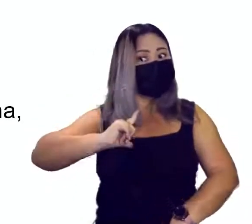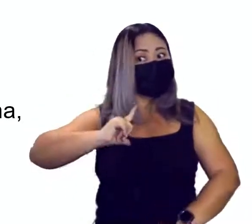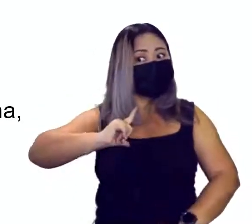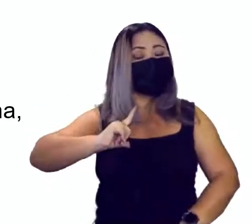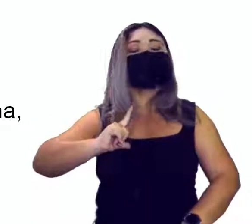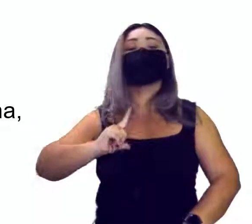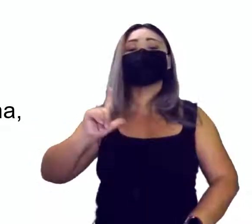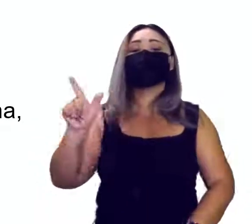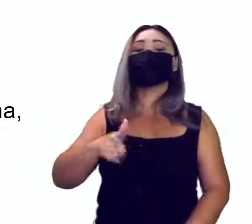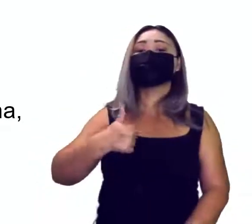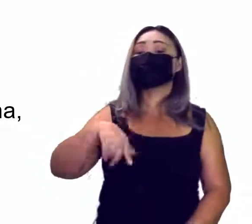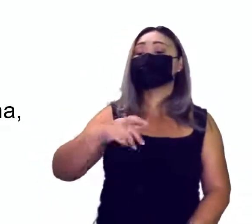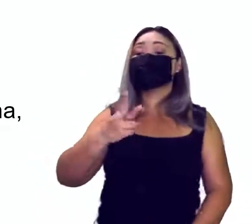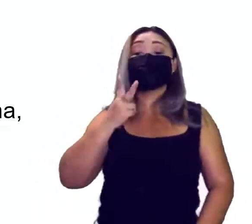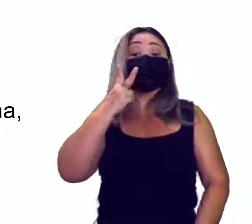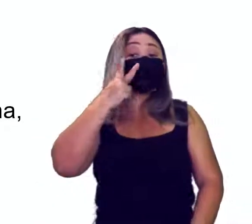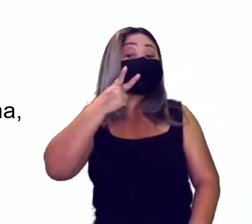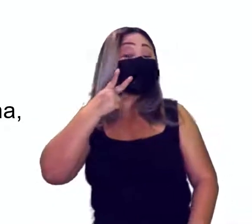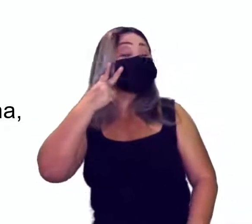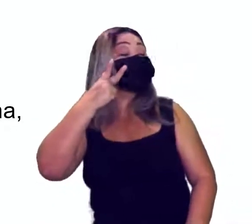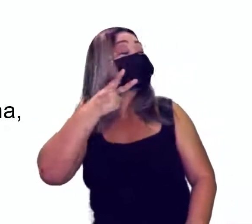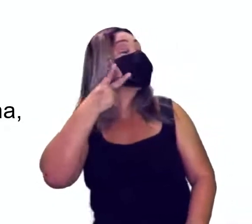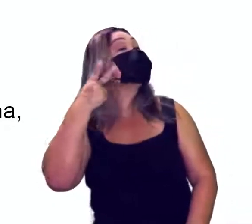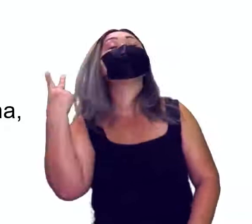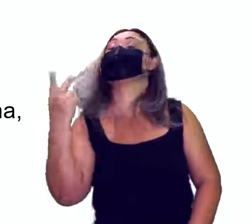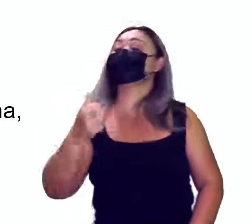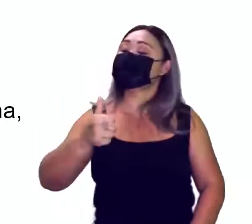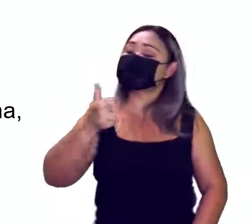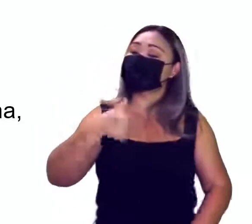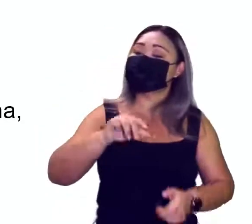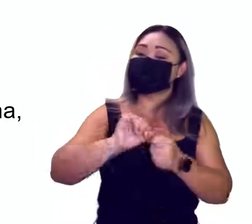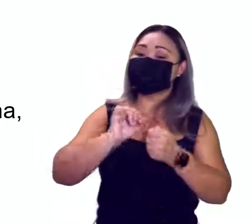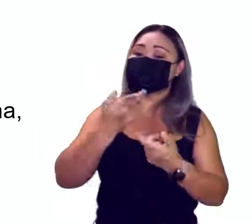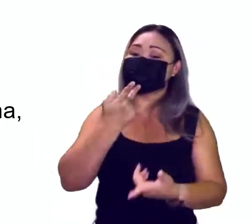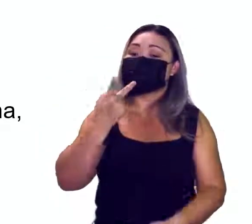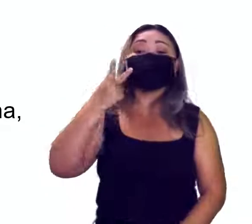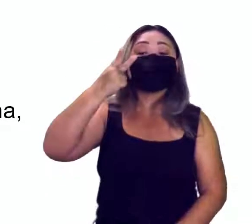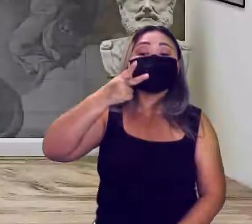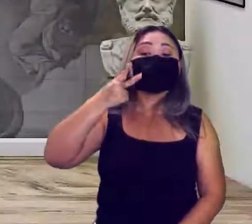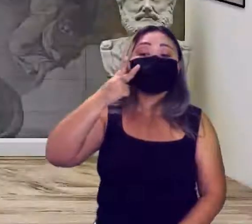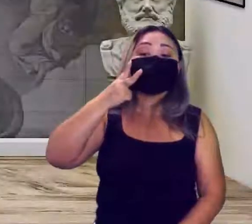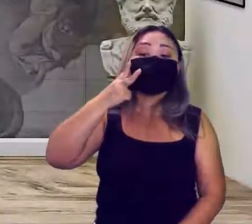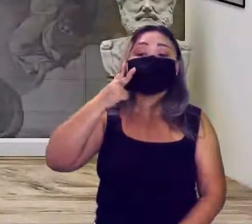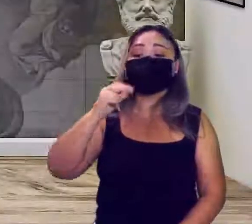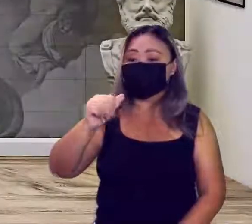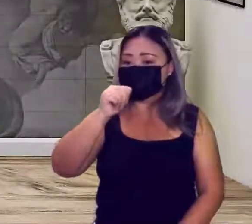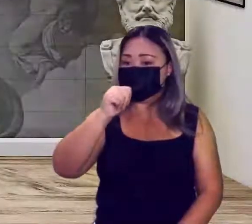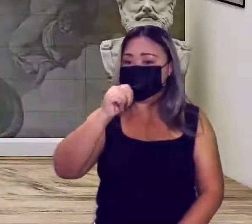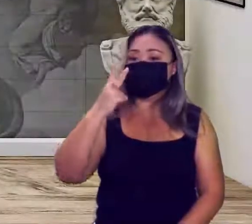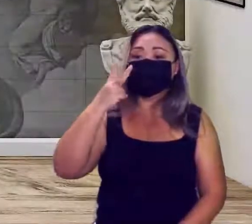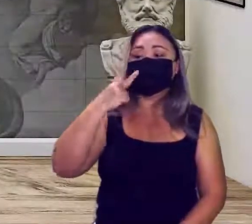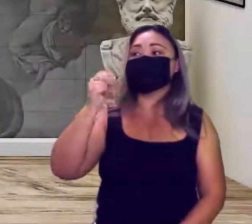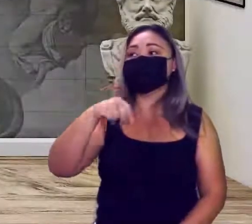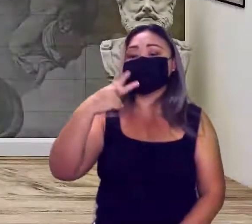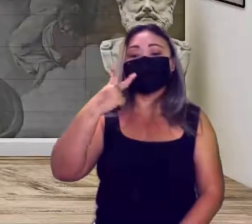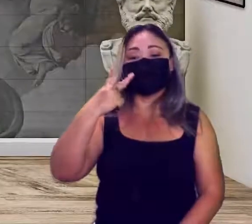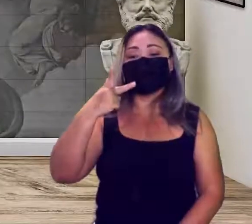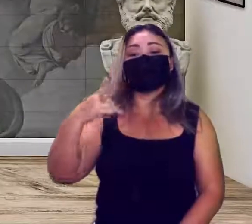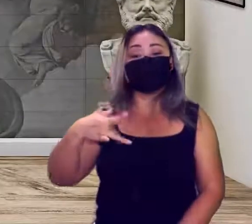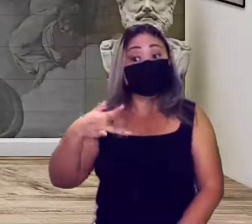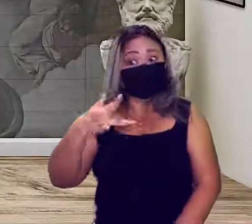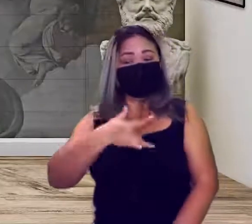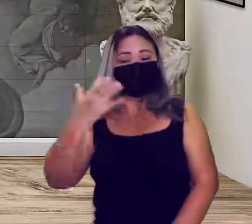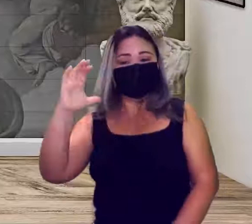o deus grego do vinho. Nossa, gente, olha. Quando se fala de vinho, ó, a ciência hoje fala que o vinho é